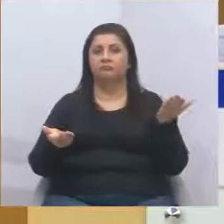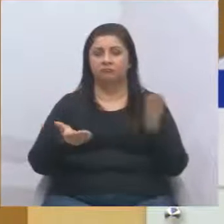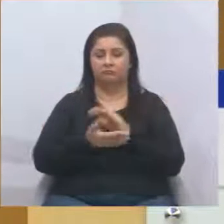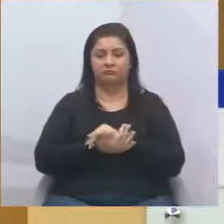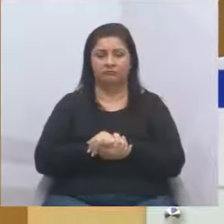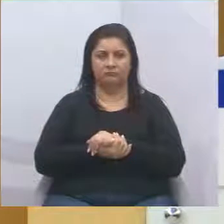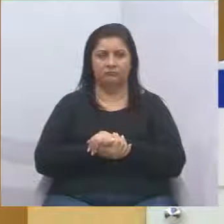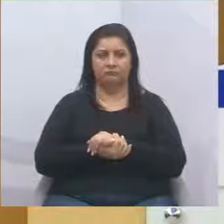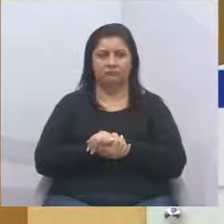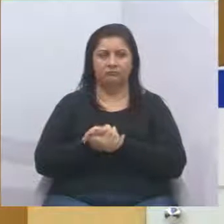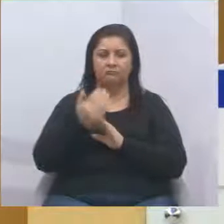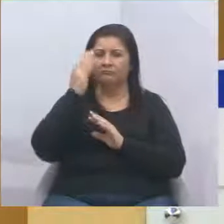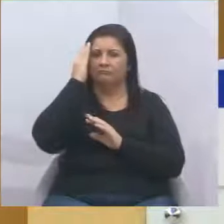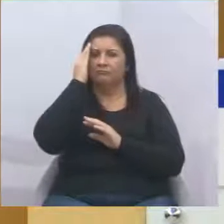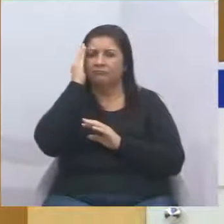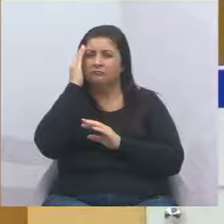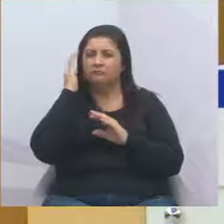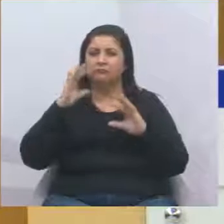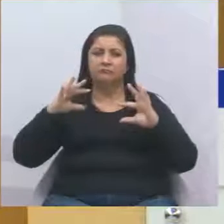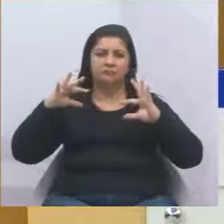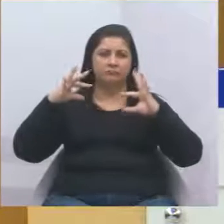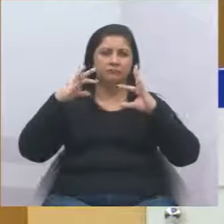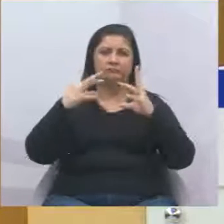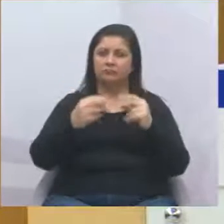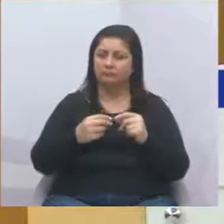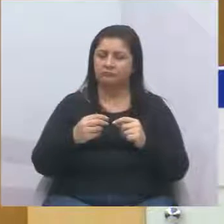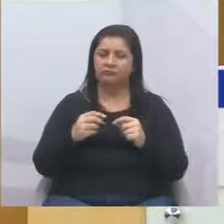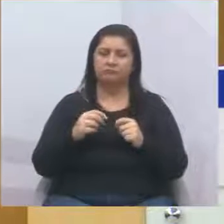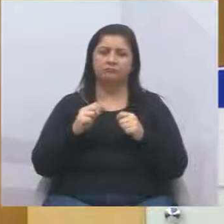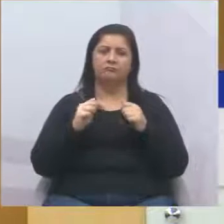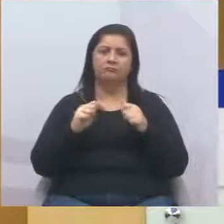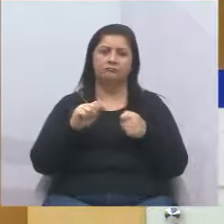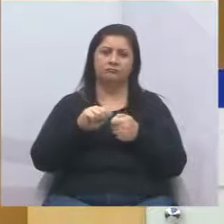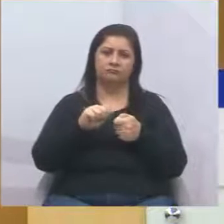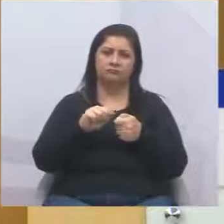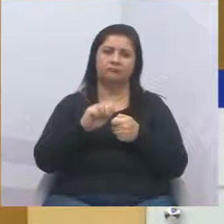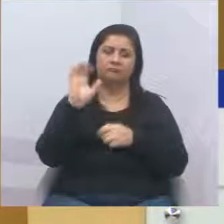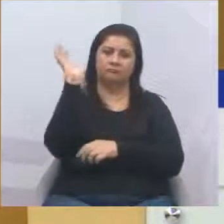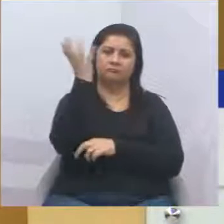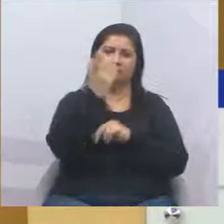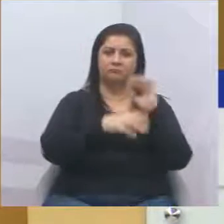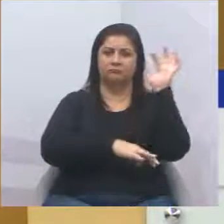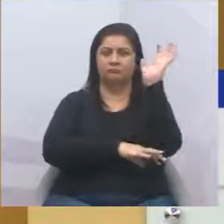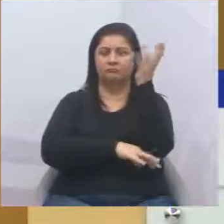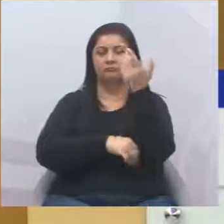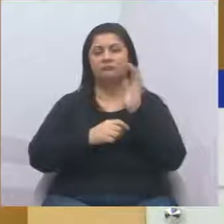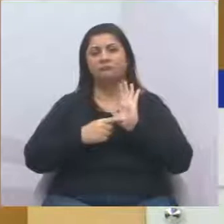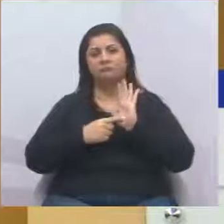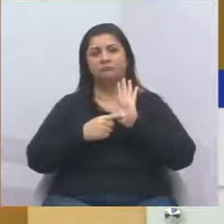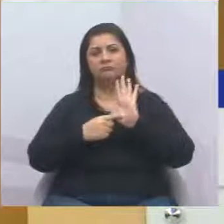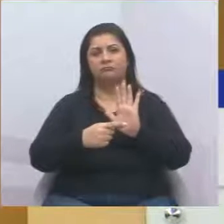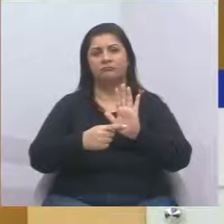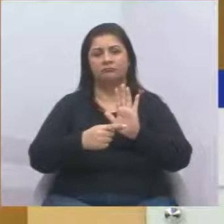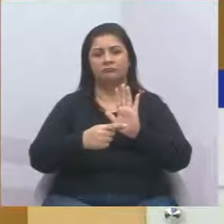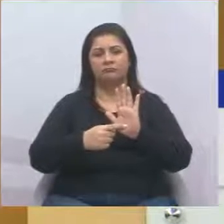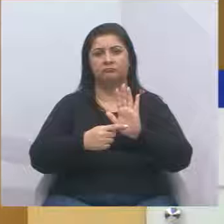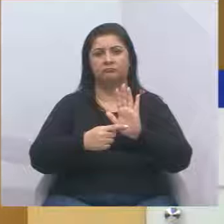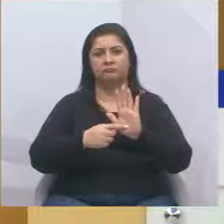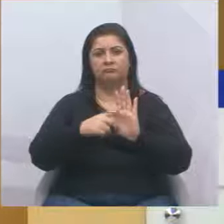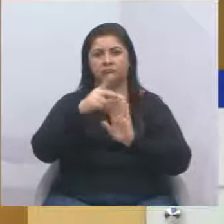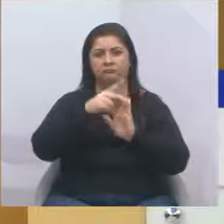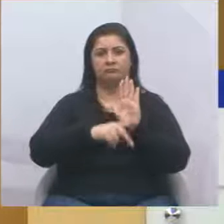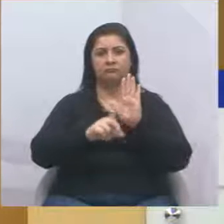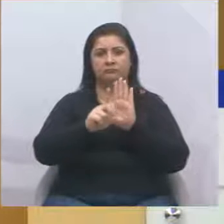Levando em consideração tudo que podemos fazer pelo nosso meio ambiente, procuramos apresentar essa propositura nesta